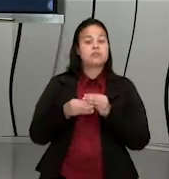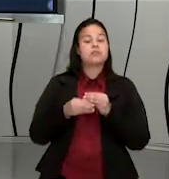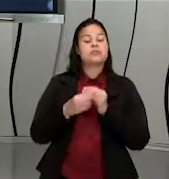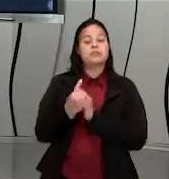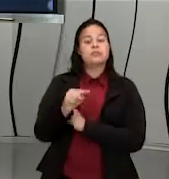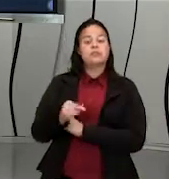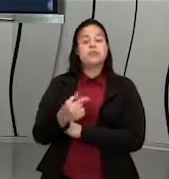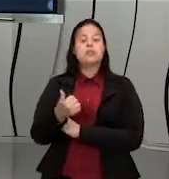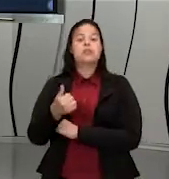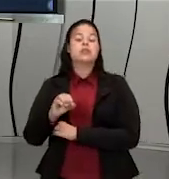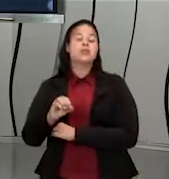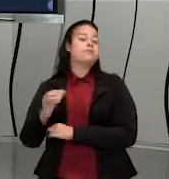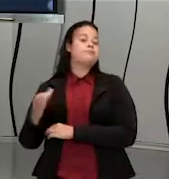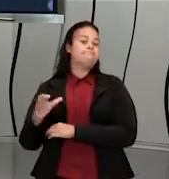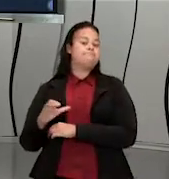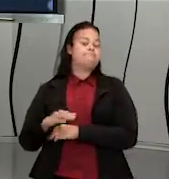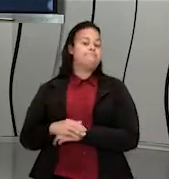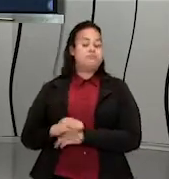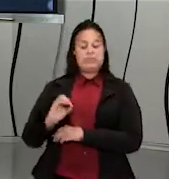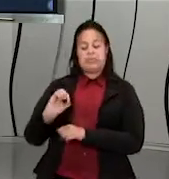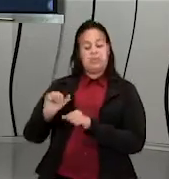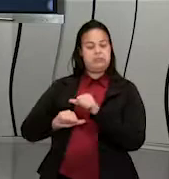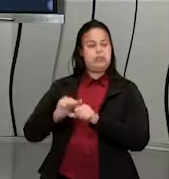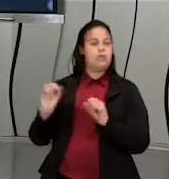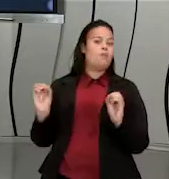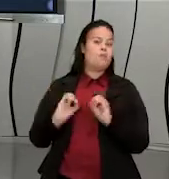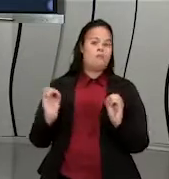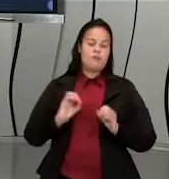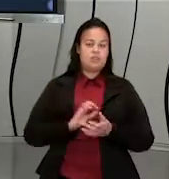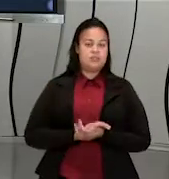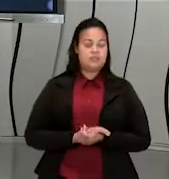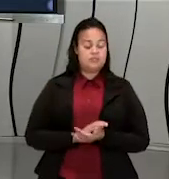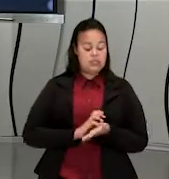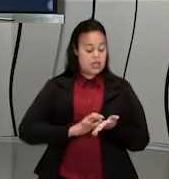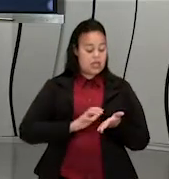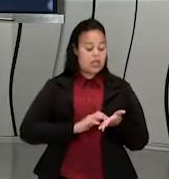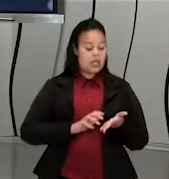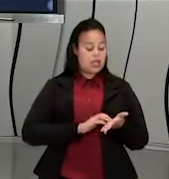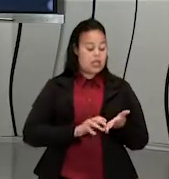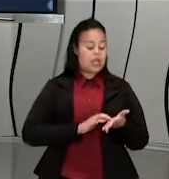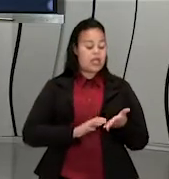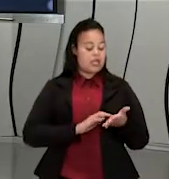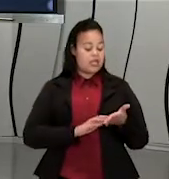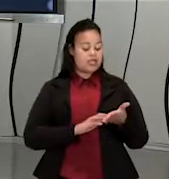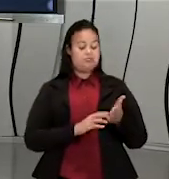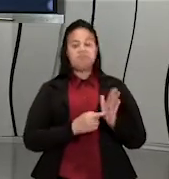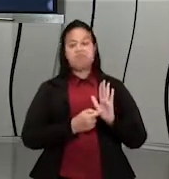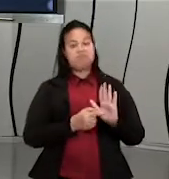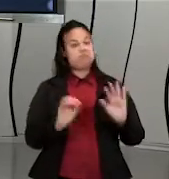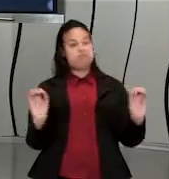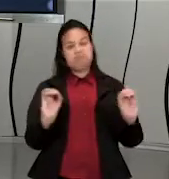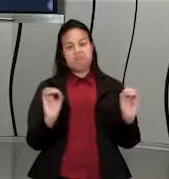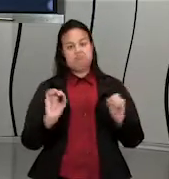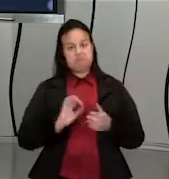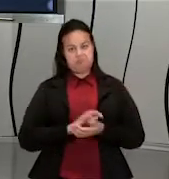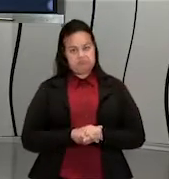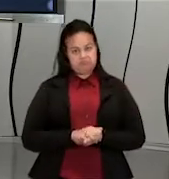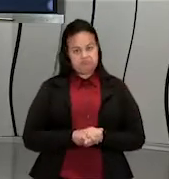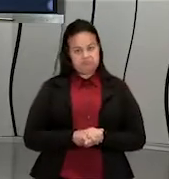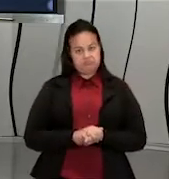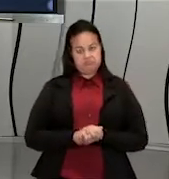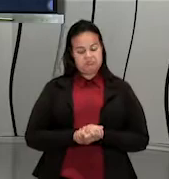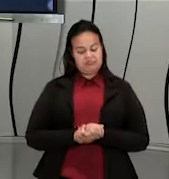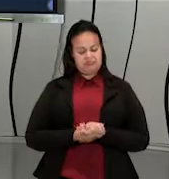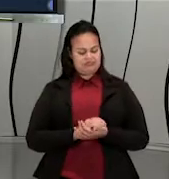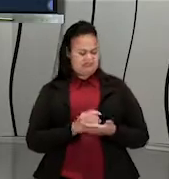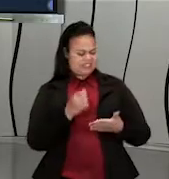R$1,10. Como eu disse, o zero aqui não vai alterar nada. Se você colocar na calculadora, ele nem vai aparecer. Não é que a calculadora está com